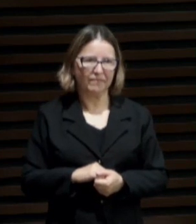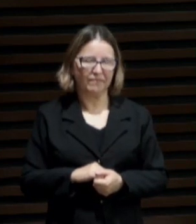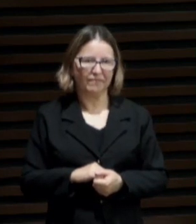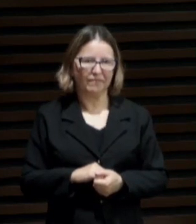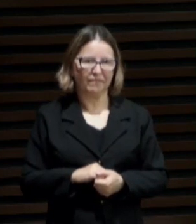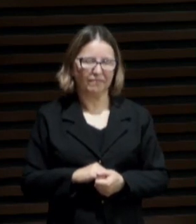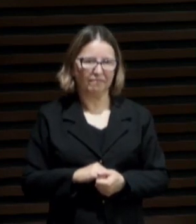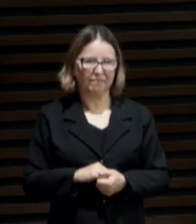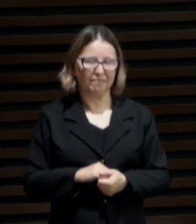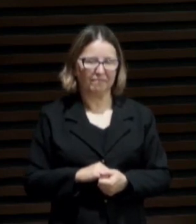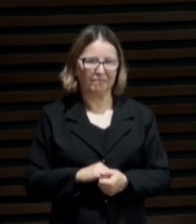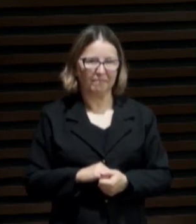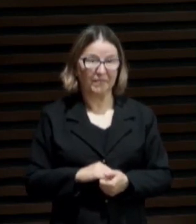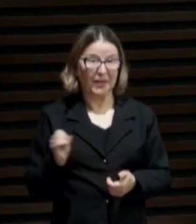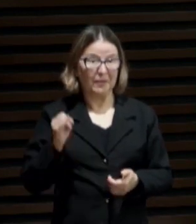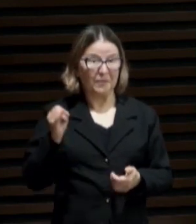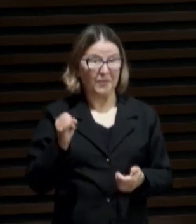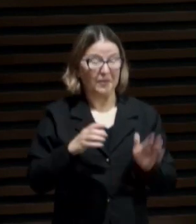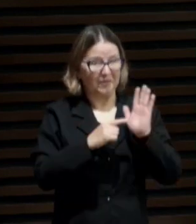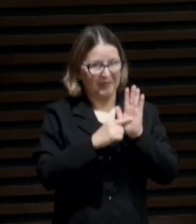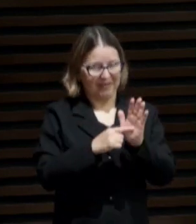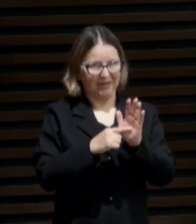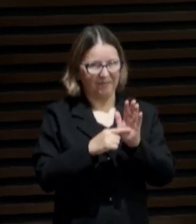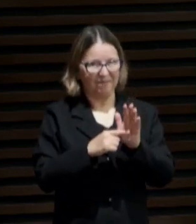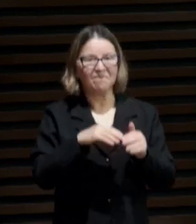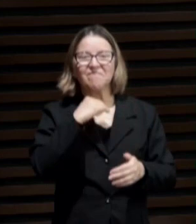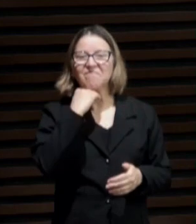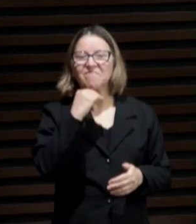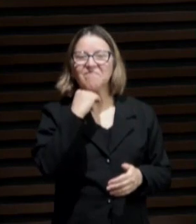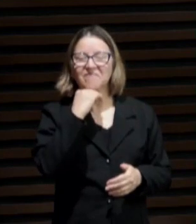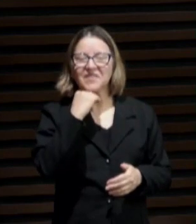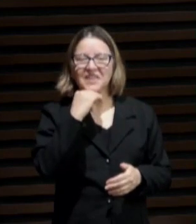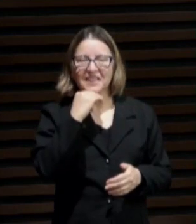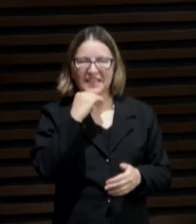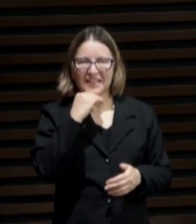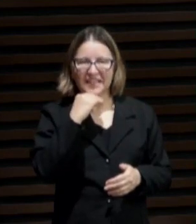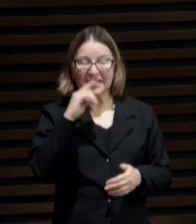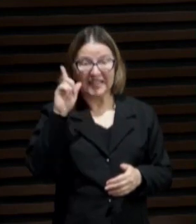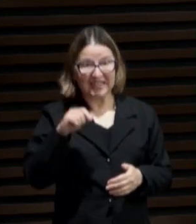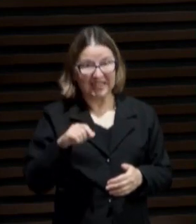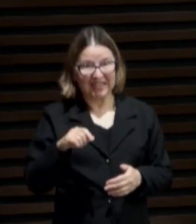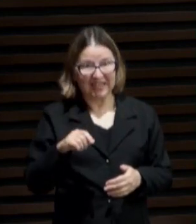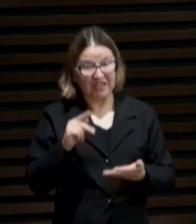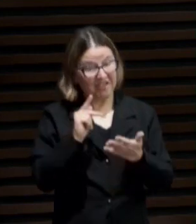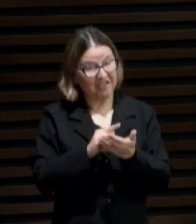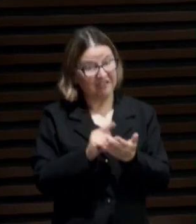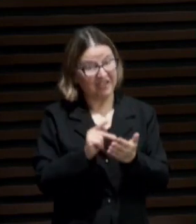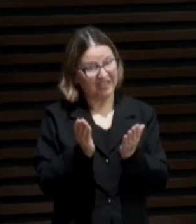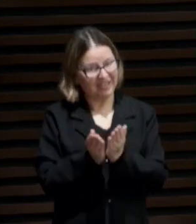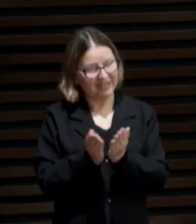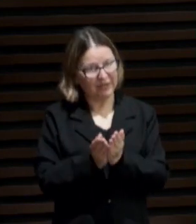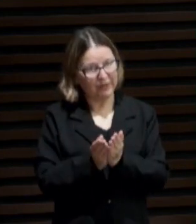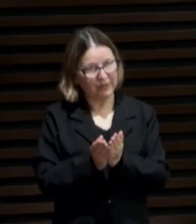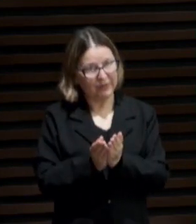Cabe aqui ressaltar que homem algum jamais será um falar genuinamente cristão, a menos que tenha nascido de Deus.